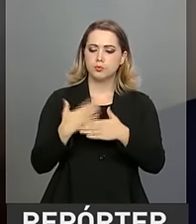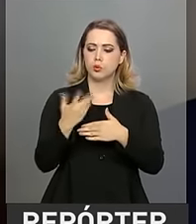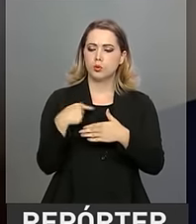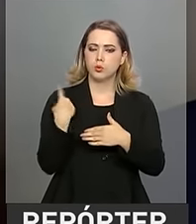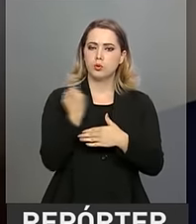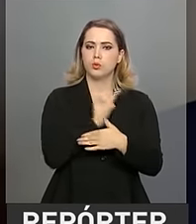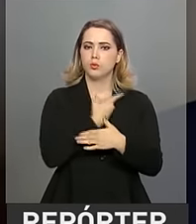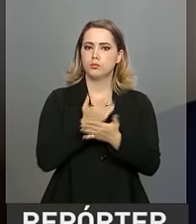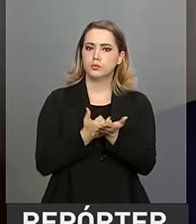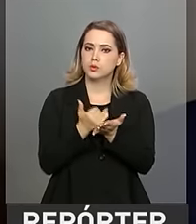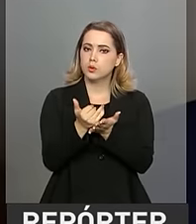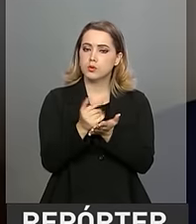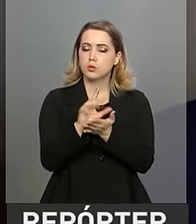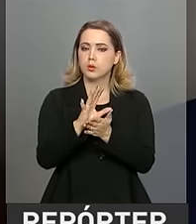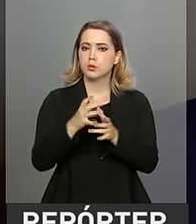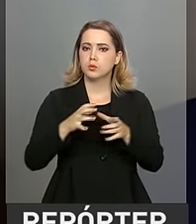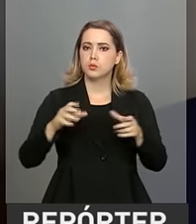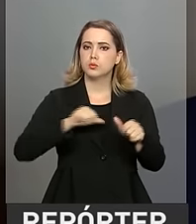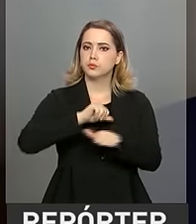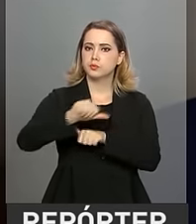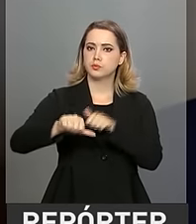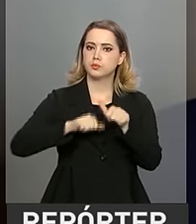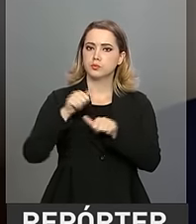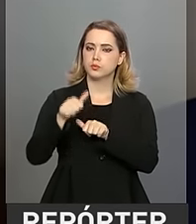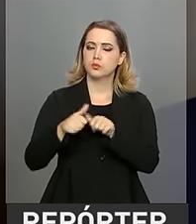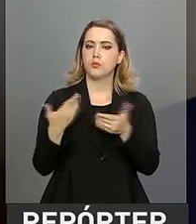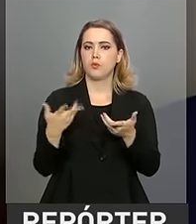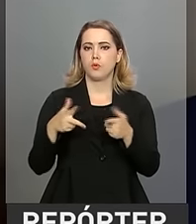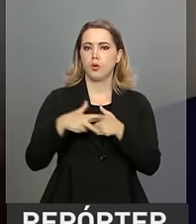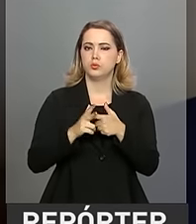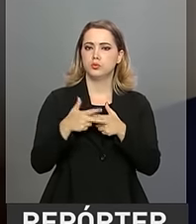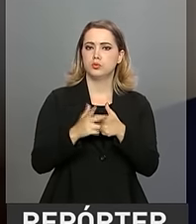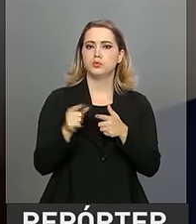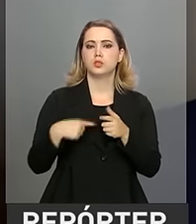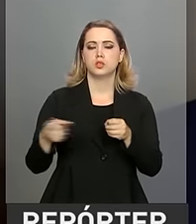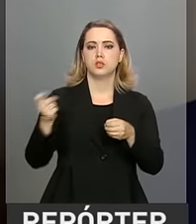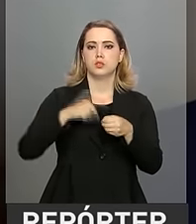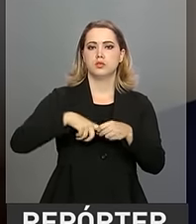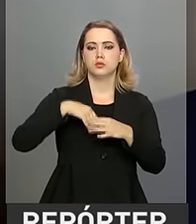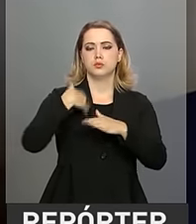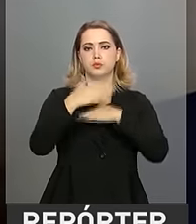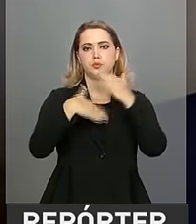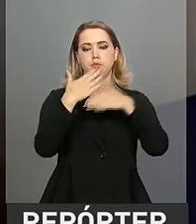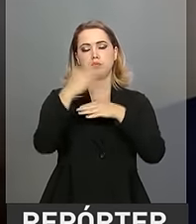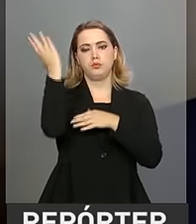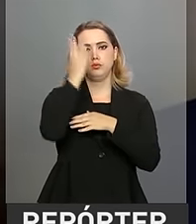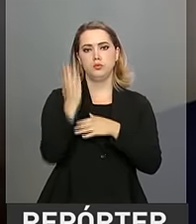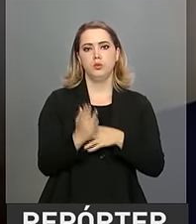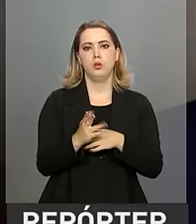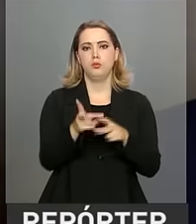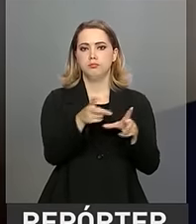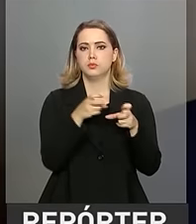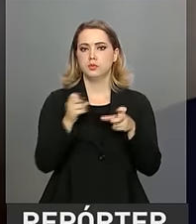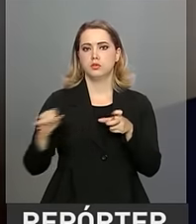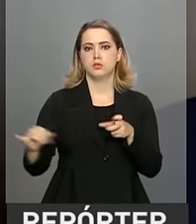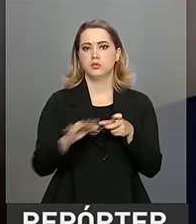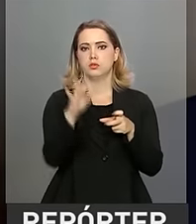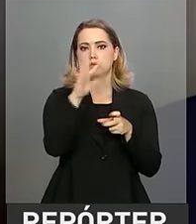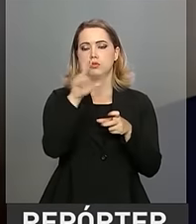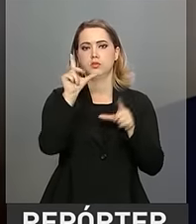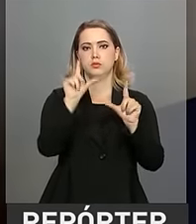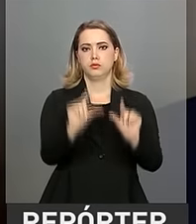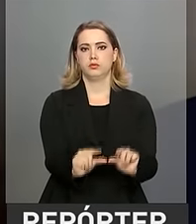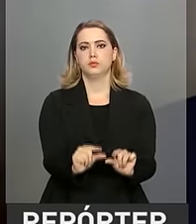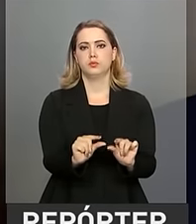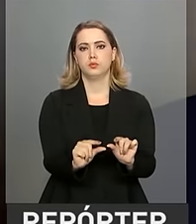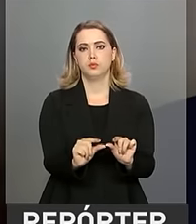uma um grande processo de reformas que trará o crescimento de volta para o Brasil expectativa de inflação caiu